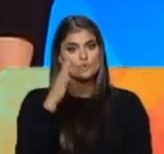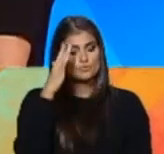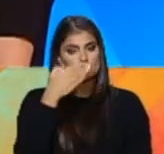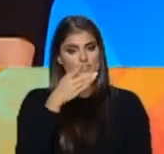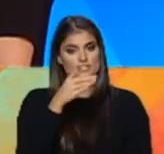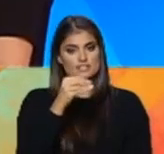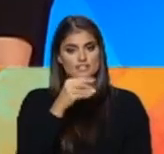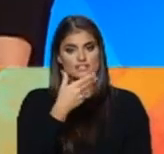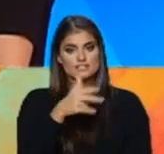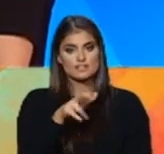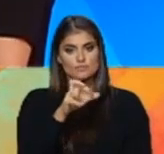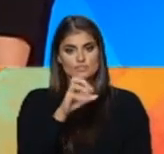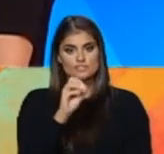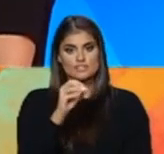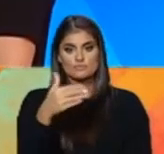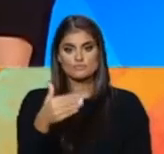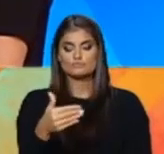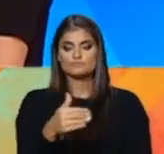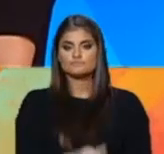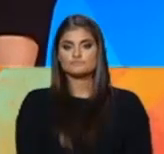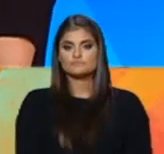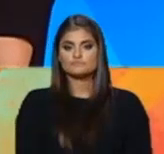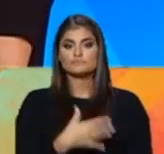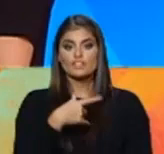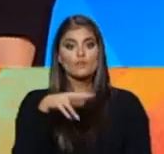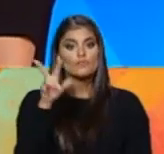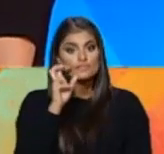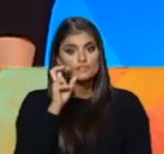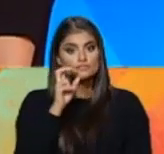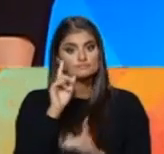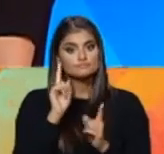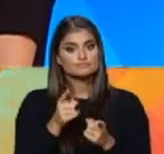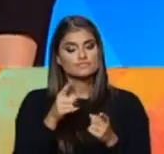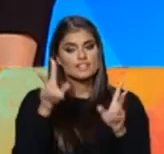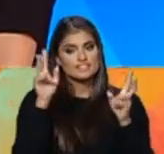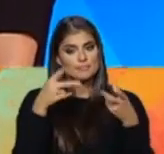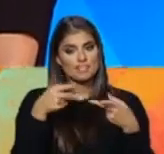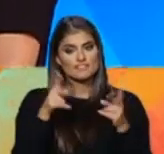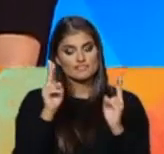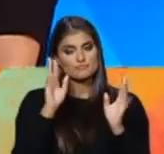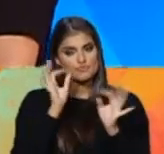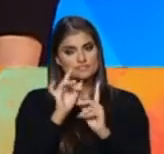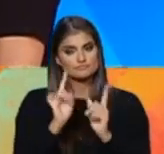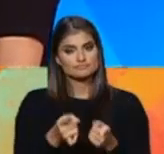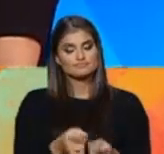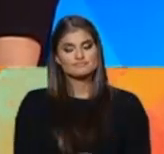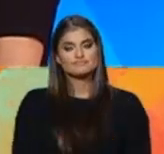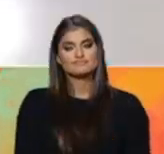telefone é o 760-100-801. Quero ouvi-los cantar. Tema livre. Vamos isso. Música.